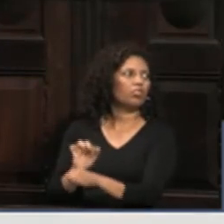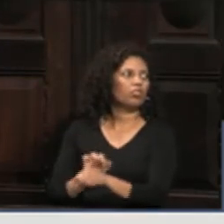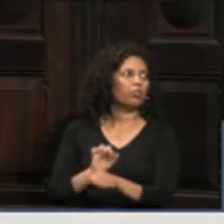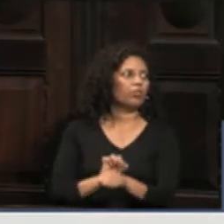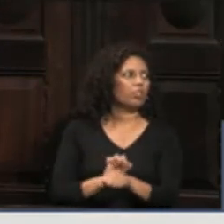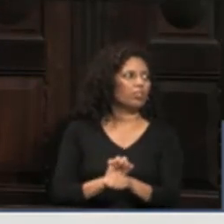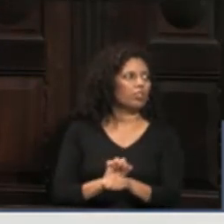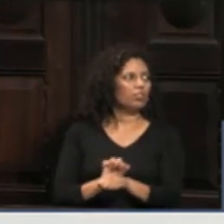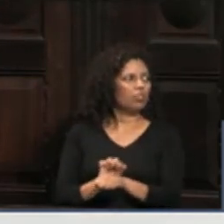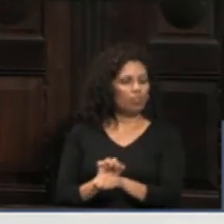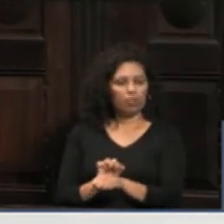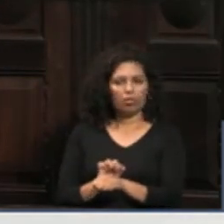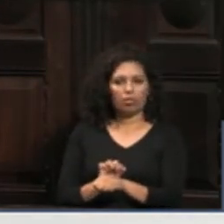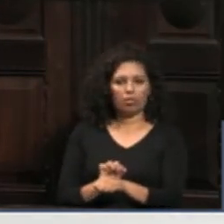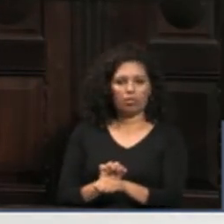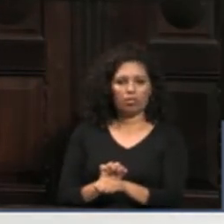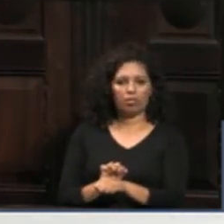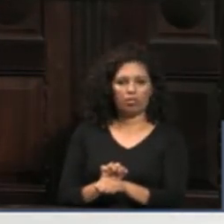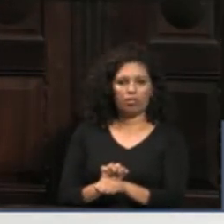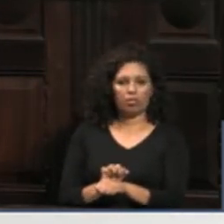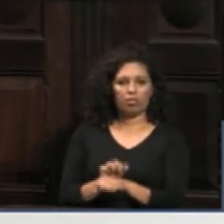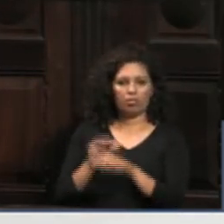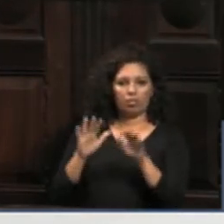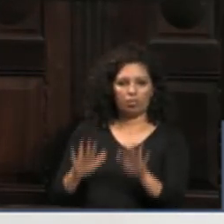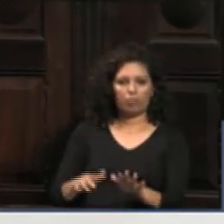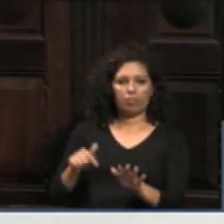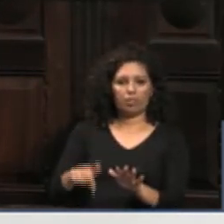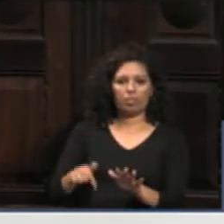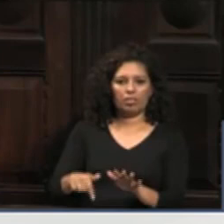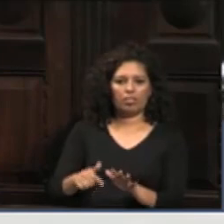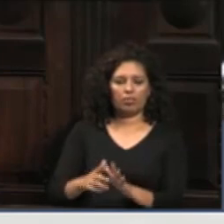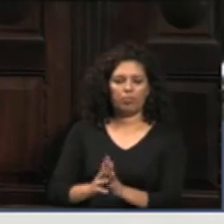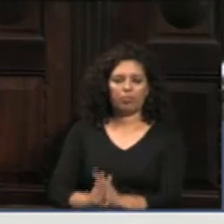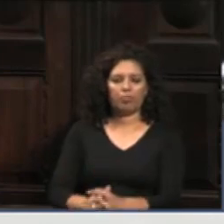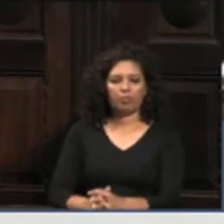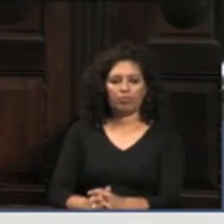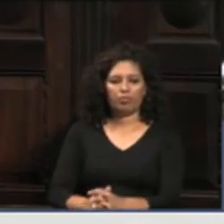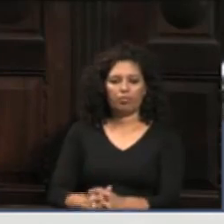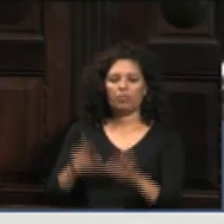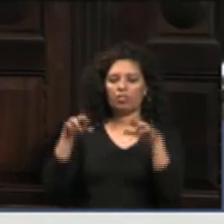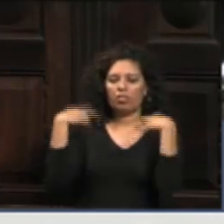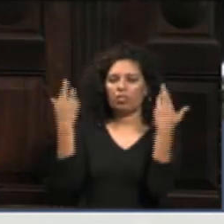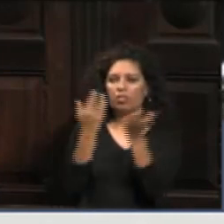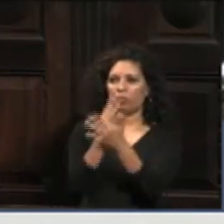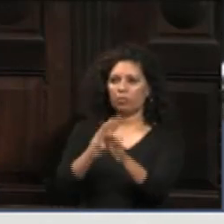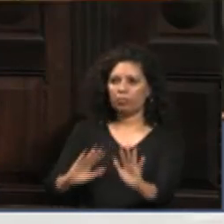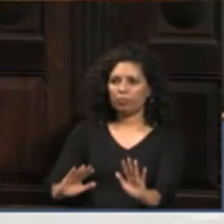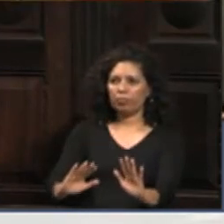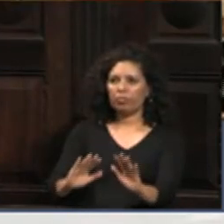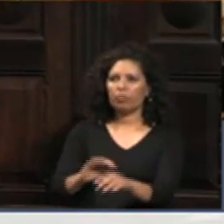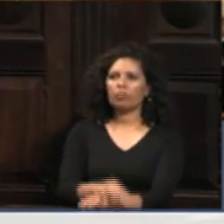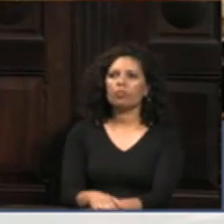não chegue aqui a vias de fato. A barra. Está encerrada a sessão.